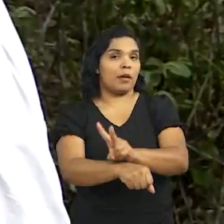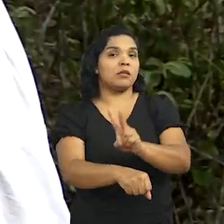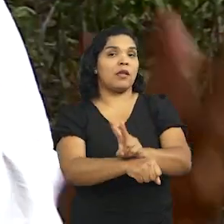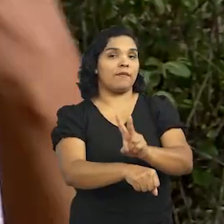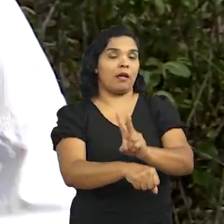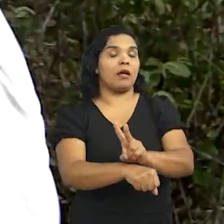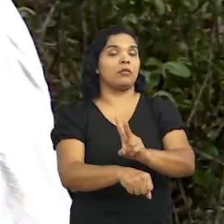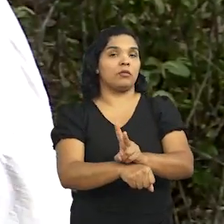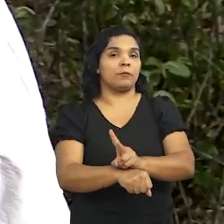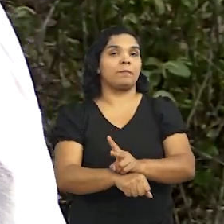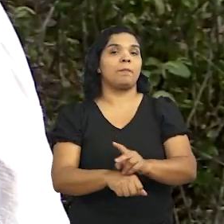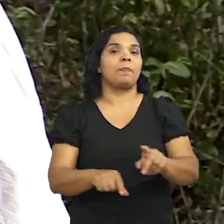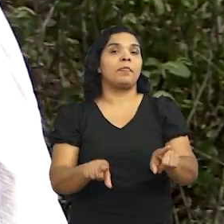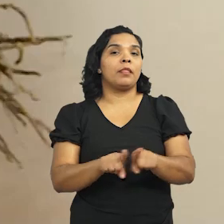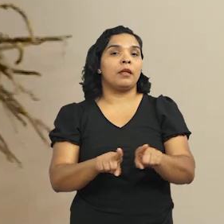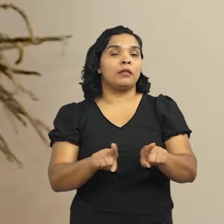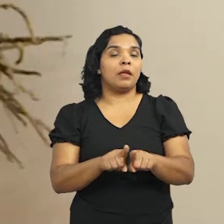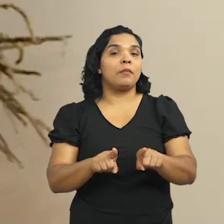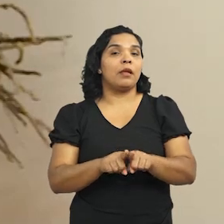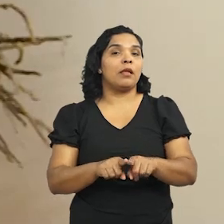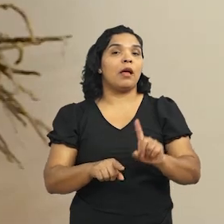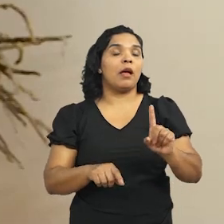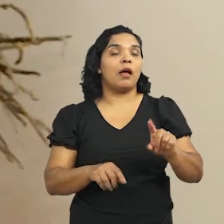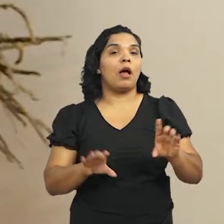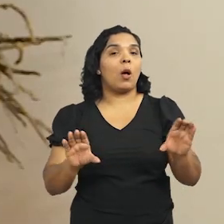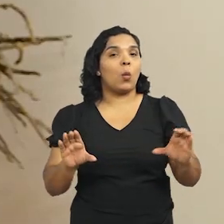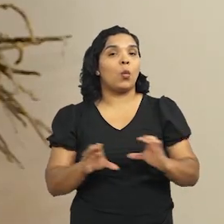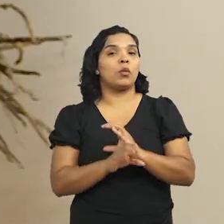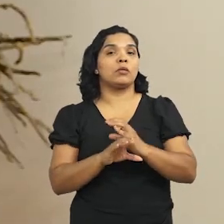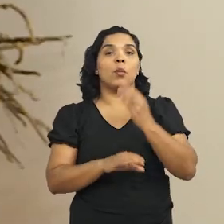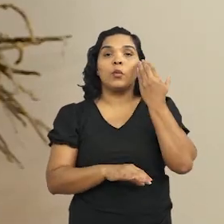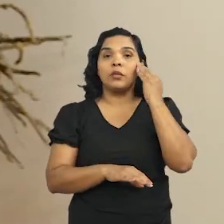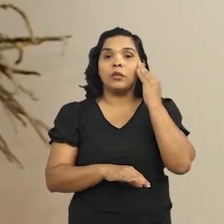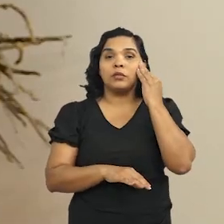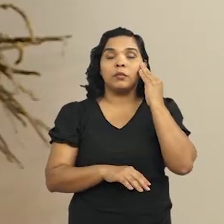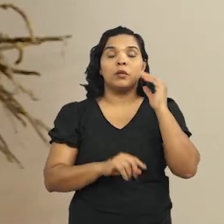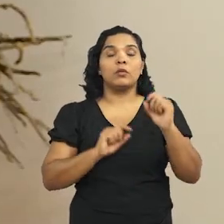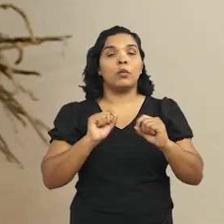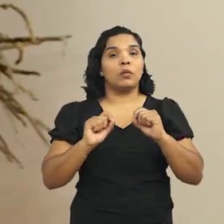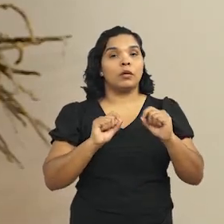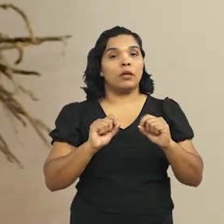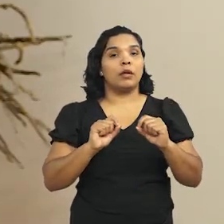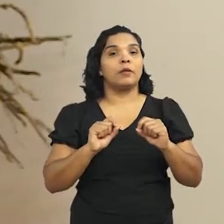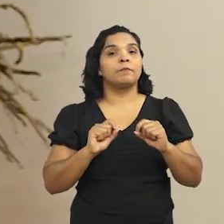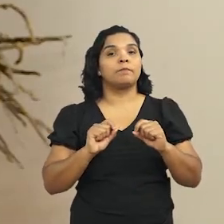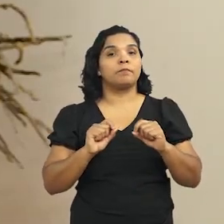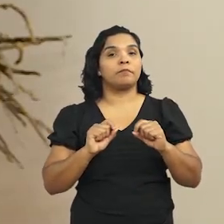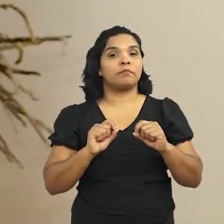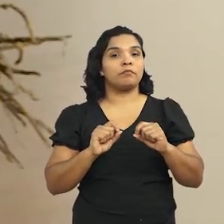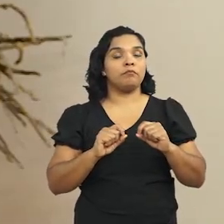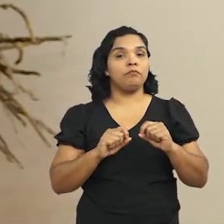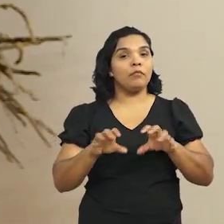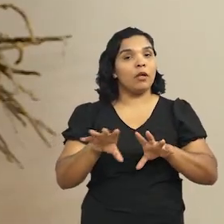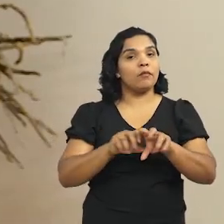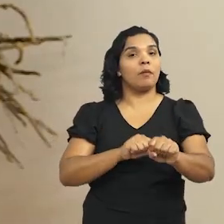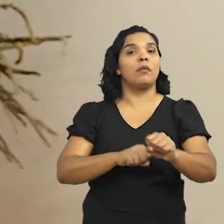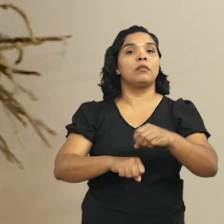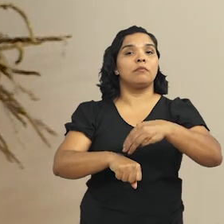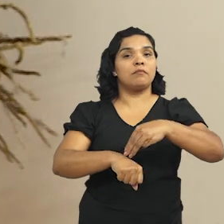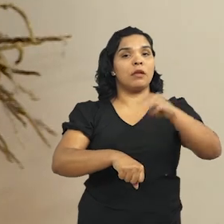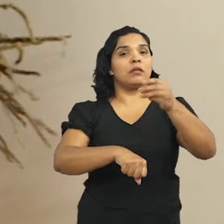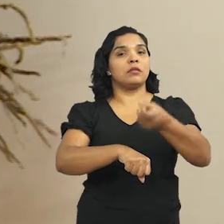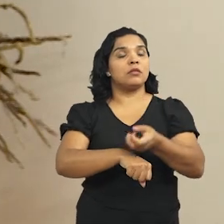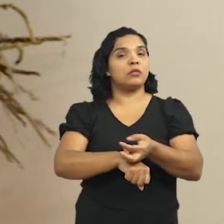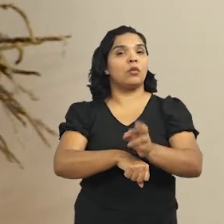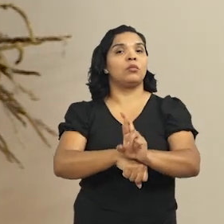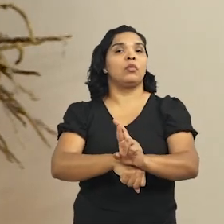a ser descoberto, precisa ser preservado. De uma forma geral, as nossas conclusões, os nossos entendimentos até o momento, formando